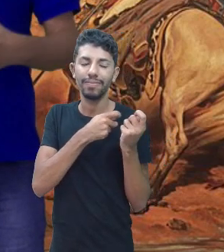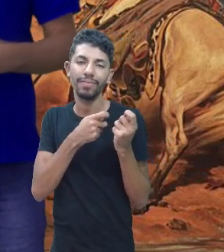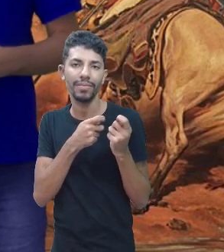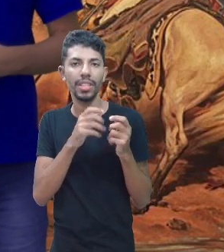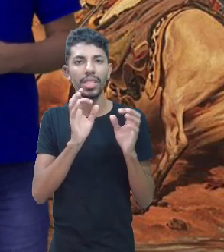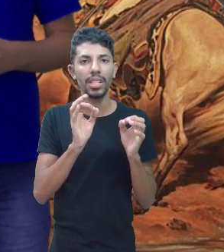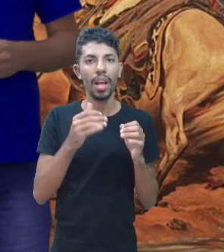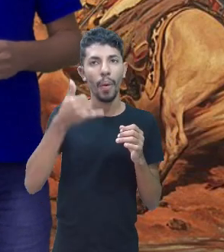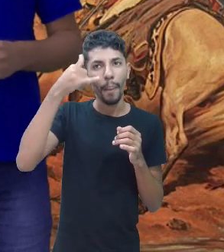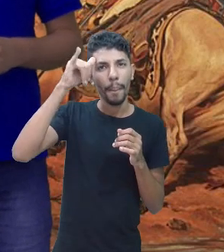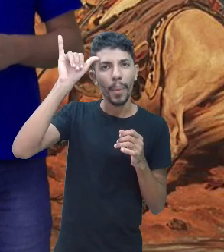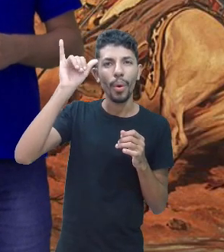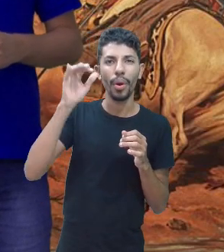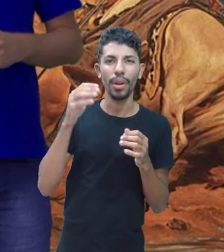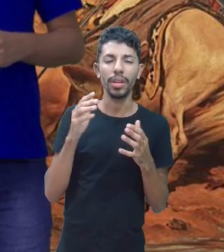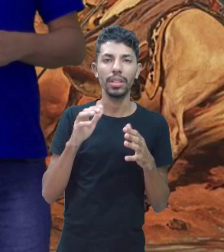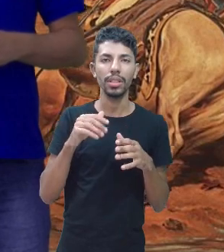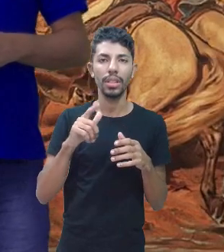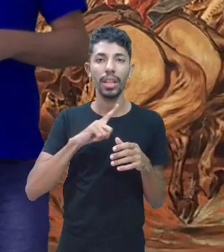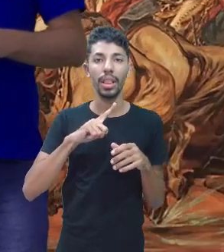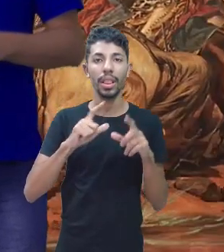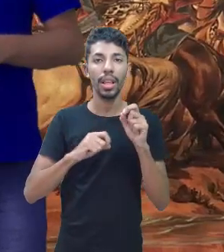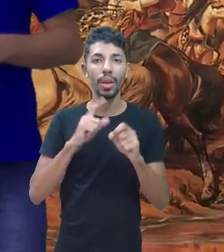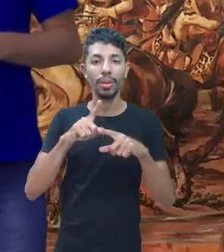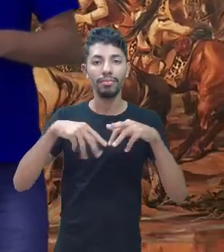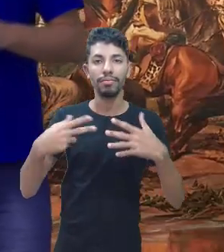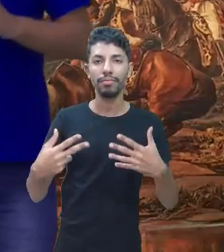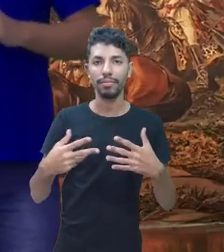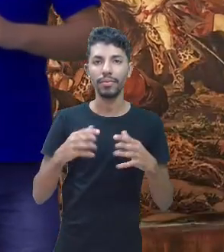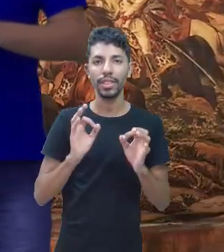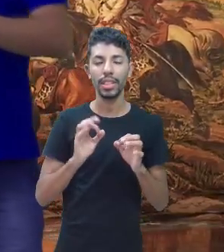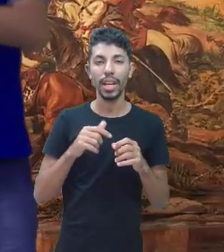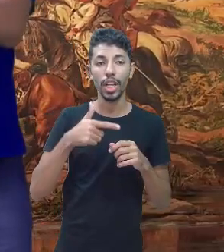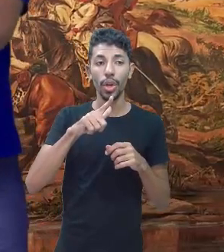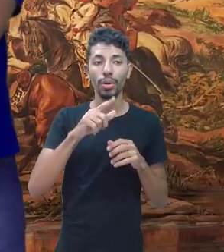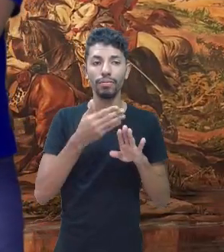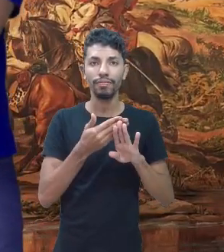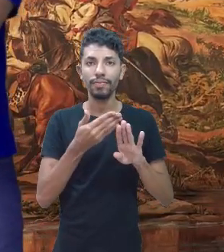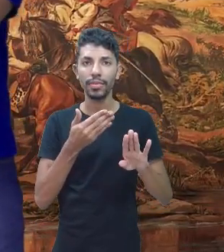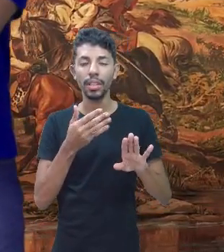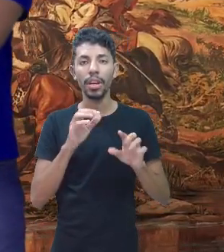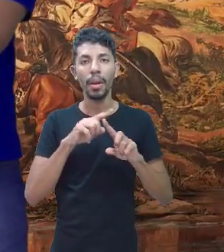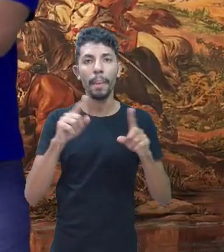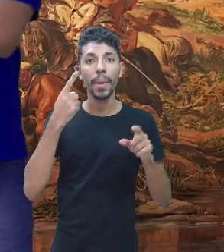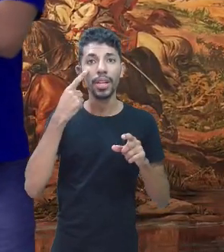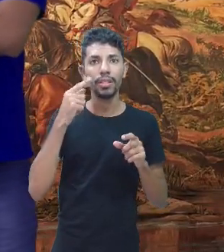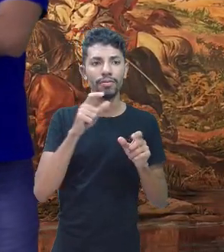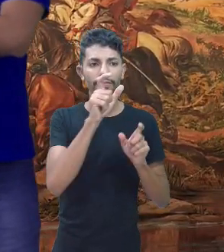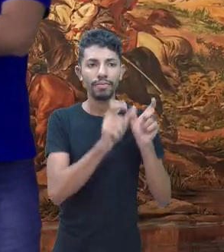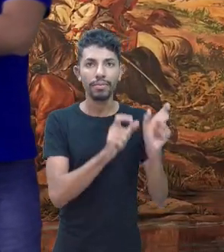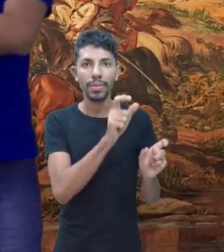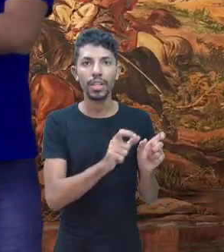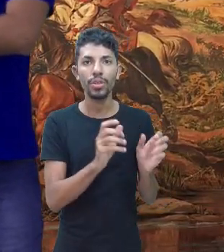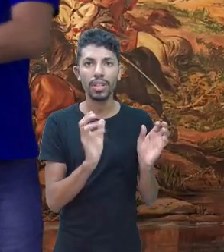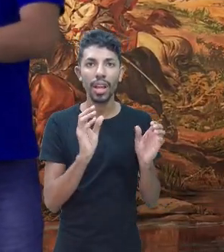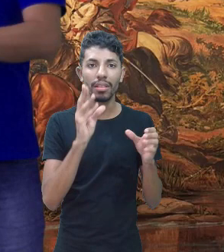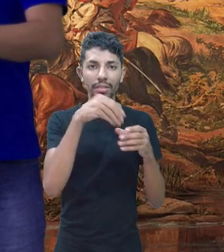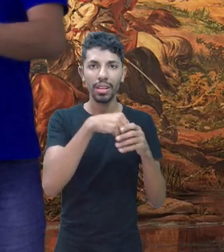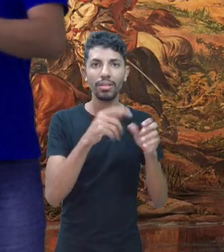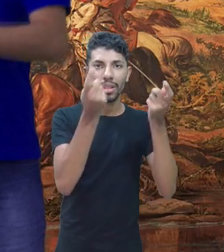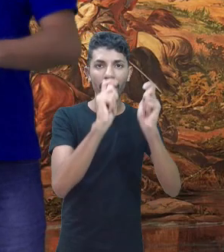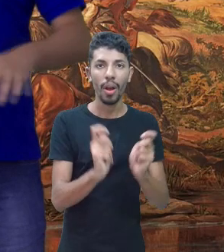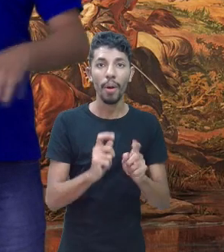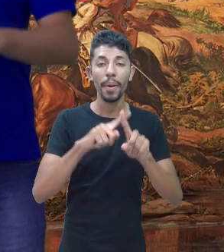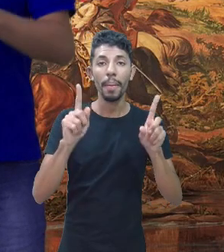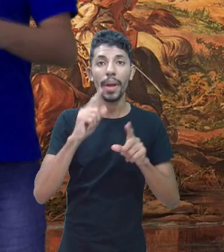carregando, né, mercadorias, e o outro que está se afastando. Mas apesar desses sujeitos estarem presentes na obra, eles